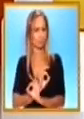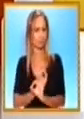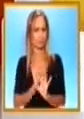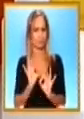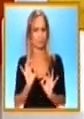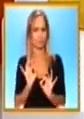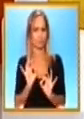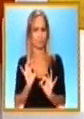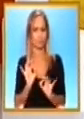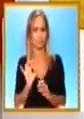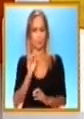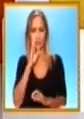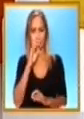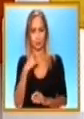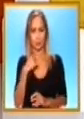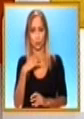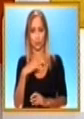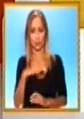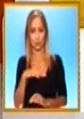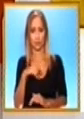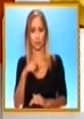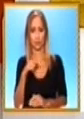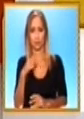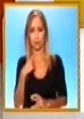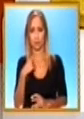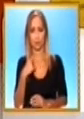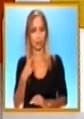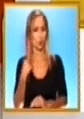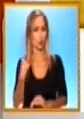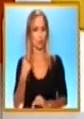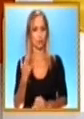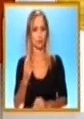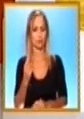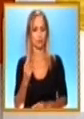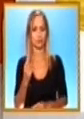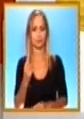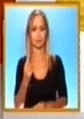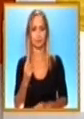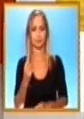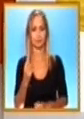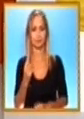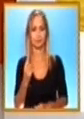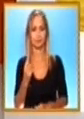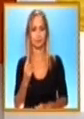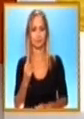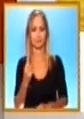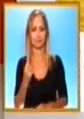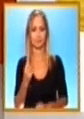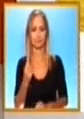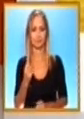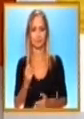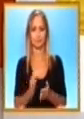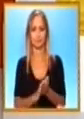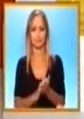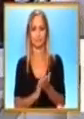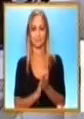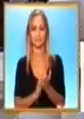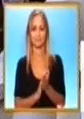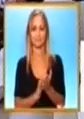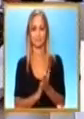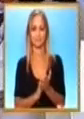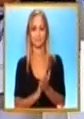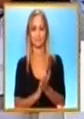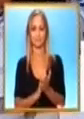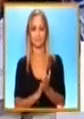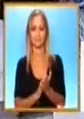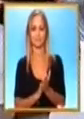primorosamente. Eu, se quisesse fazer aquilo, não era capaz. Como é que é possível? Horrível. Vê tudo bem.